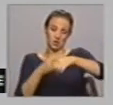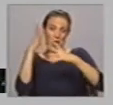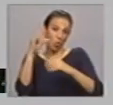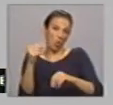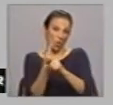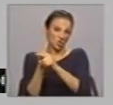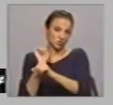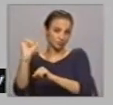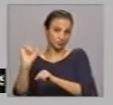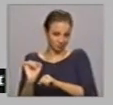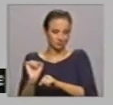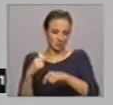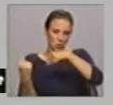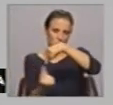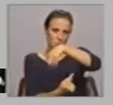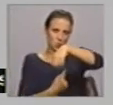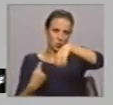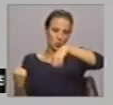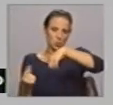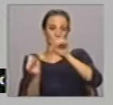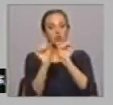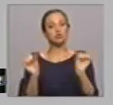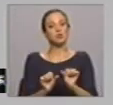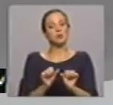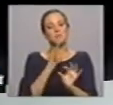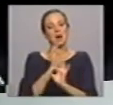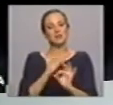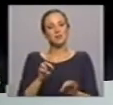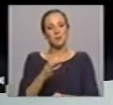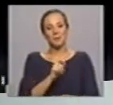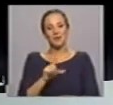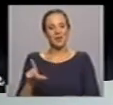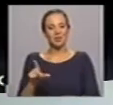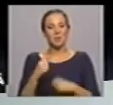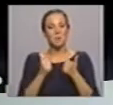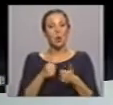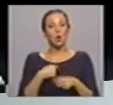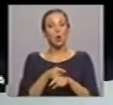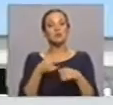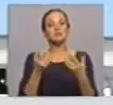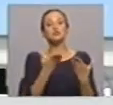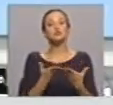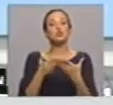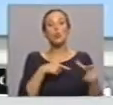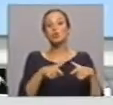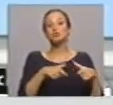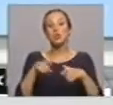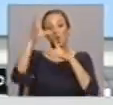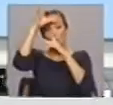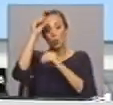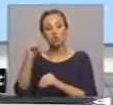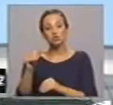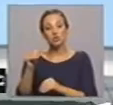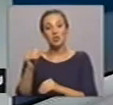volta de Urano e criando o magnífico sistema de anéis. Bom, Miguel, e depois destes estudos com estrelas e luas, há